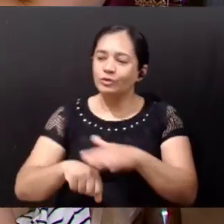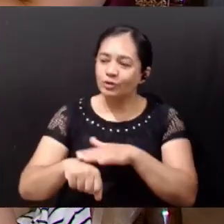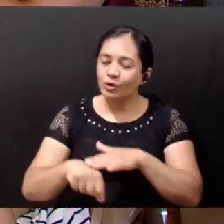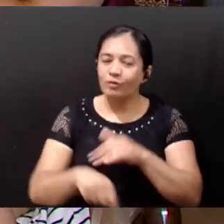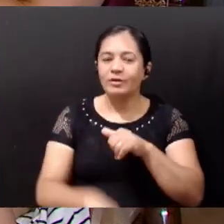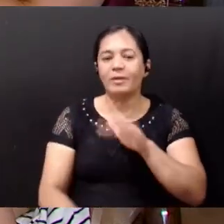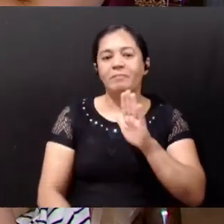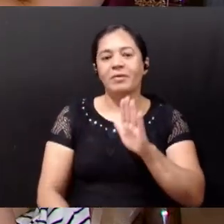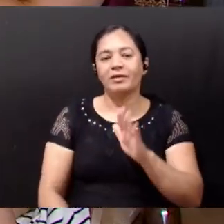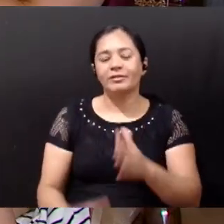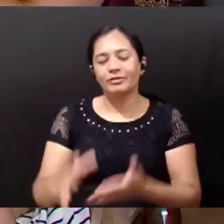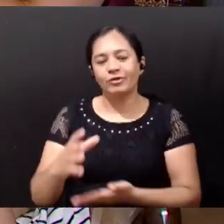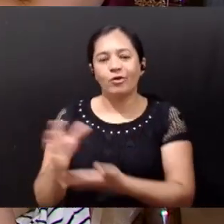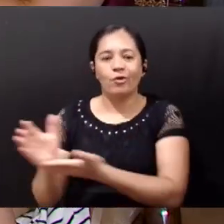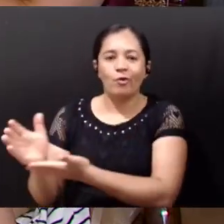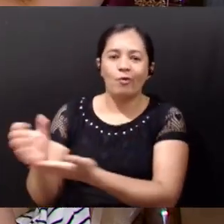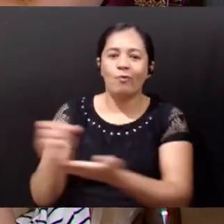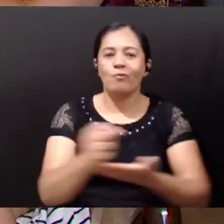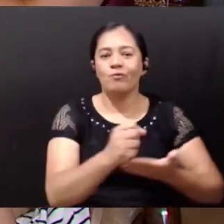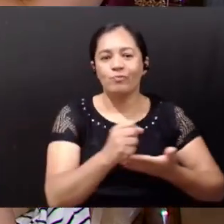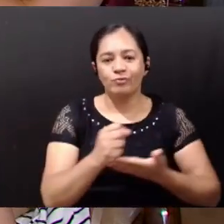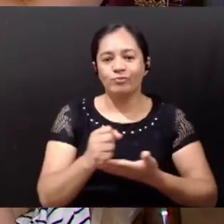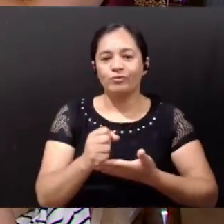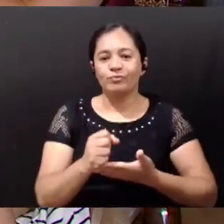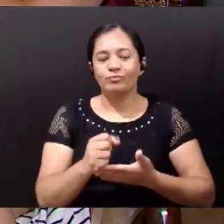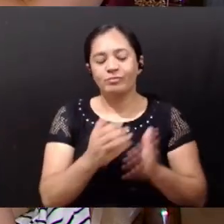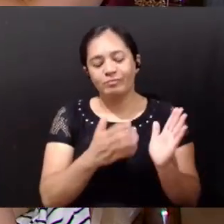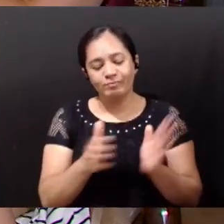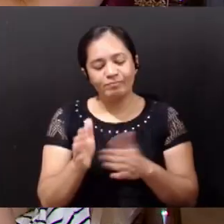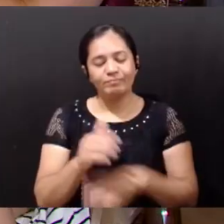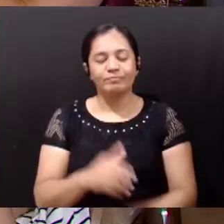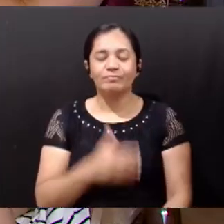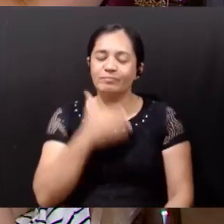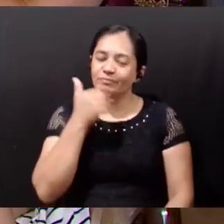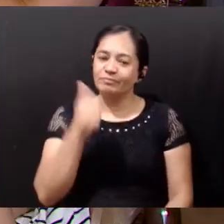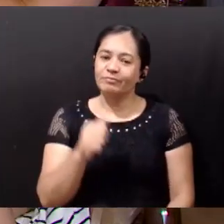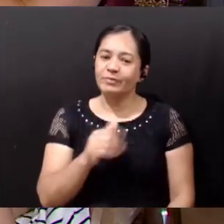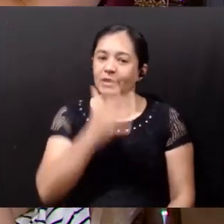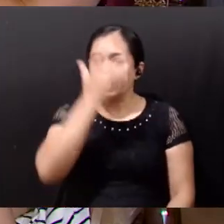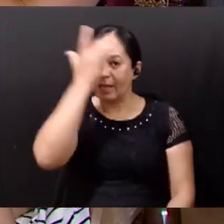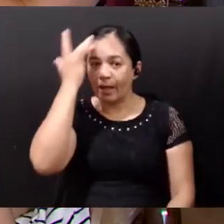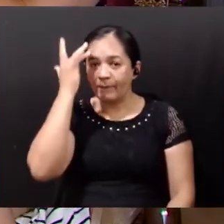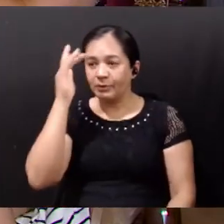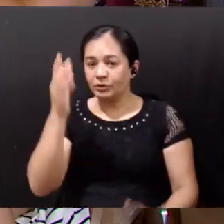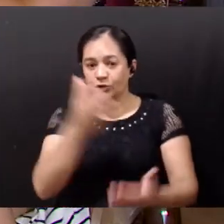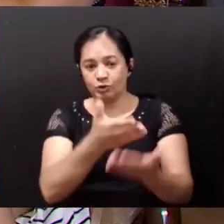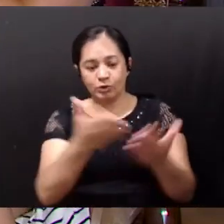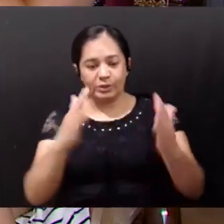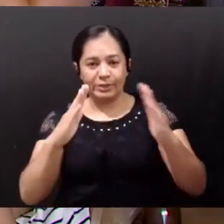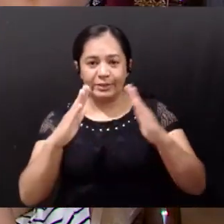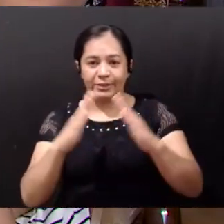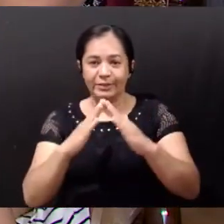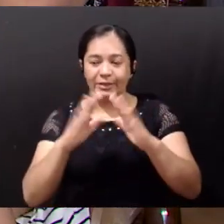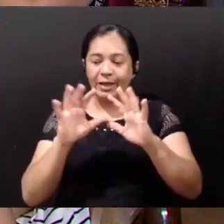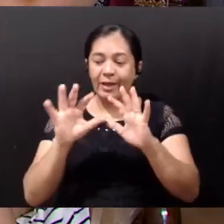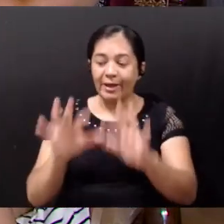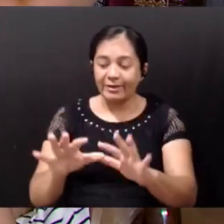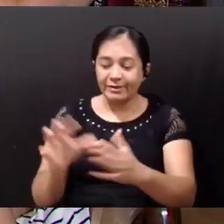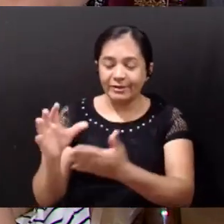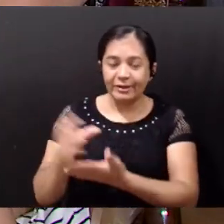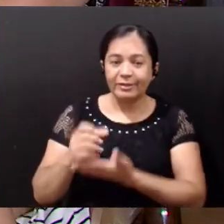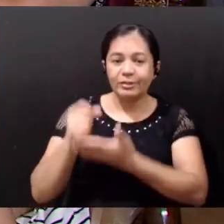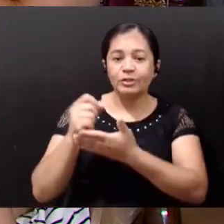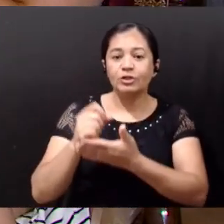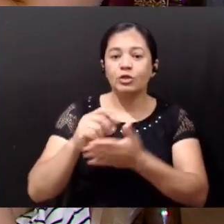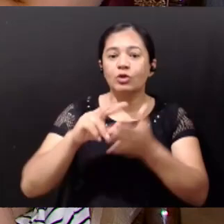resgate mais produtivo, né? Para quem está em casa, essa pescaria é exatamente o que,